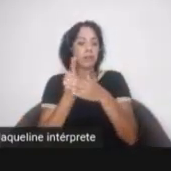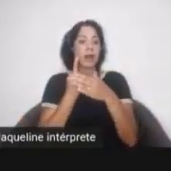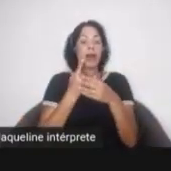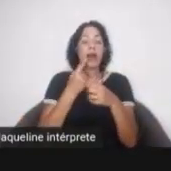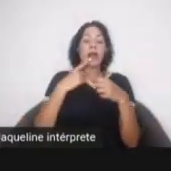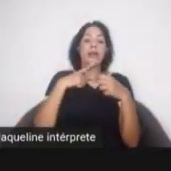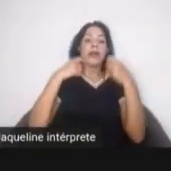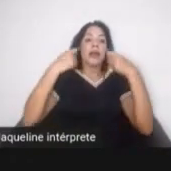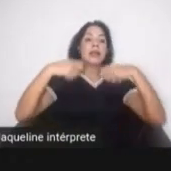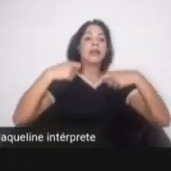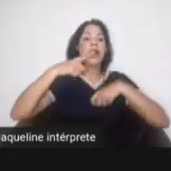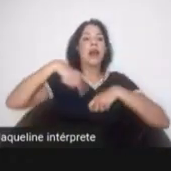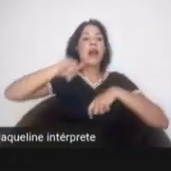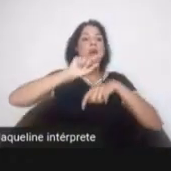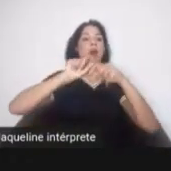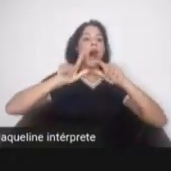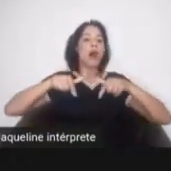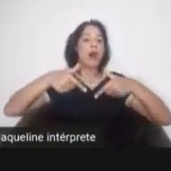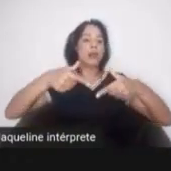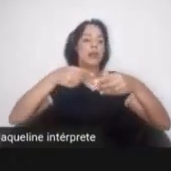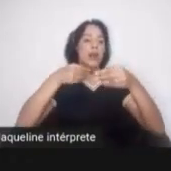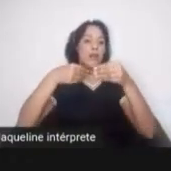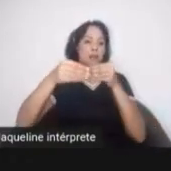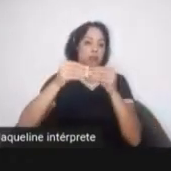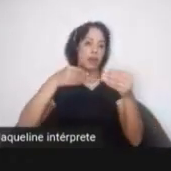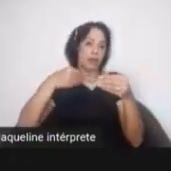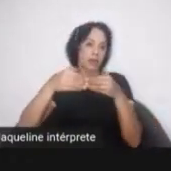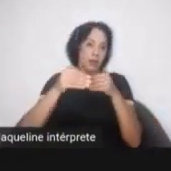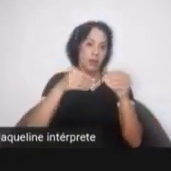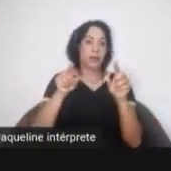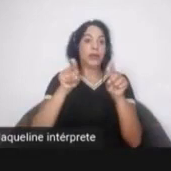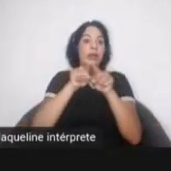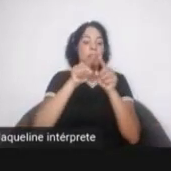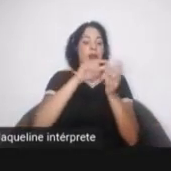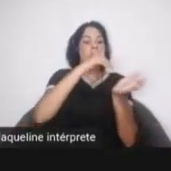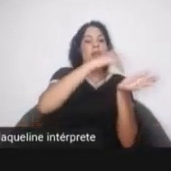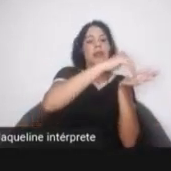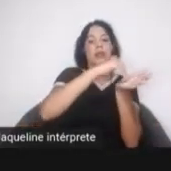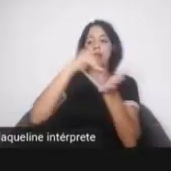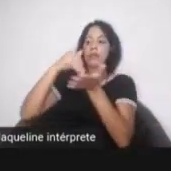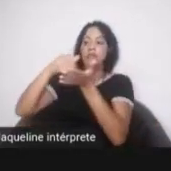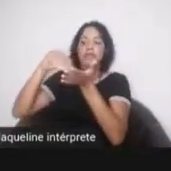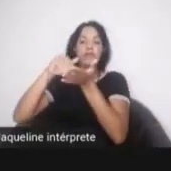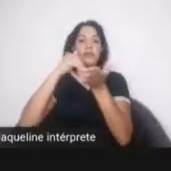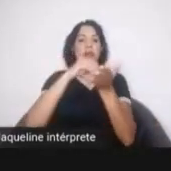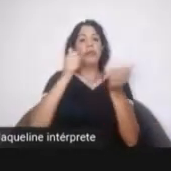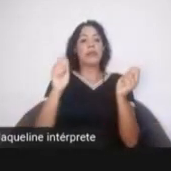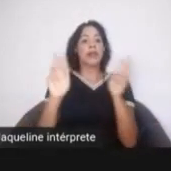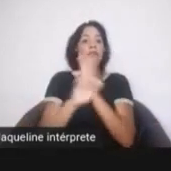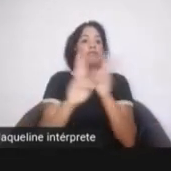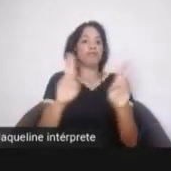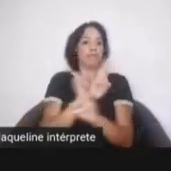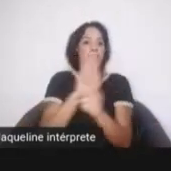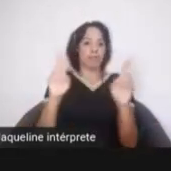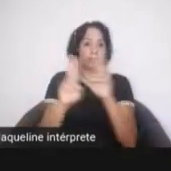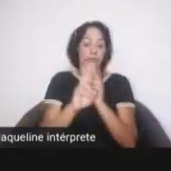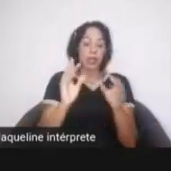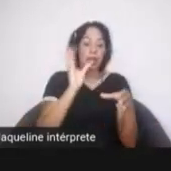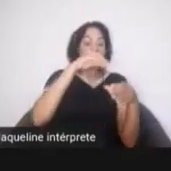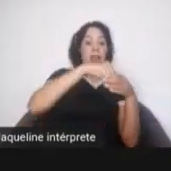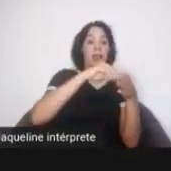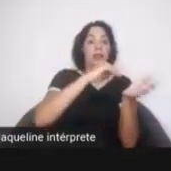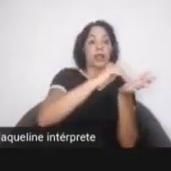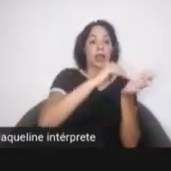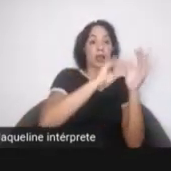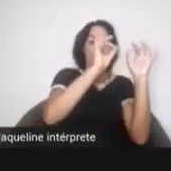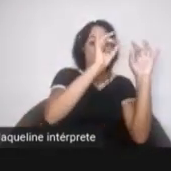ações flexíveis e um intercâmbio entre as secretarias, né? Dentro da Secretaria de Educação, entre a educação